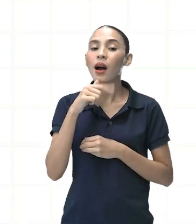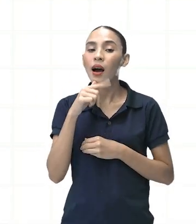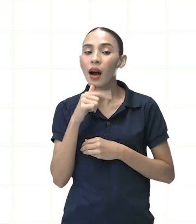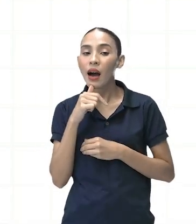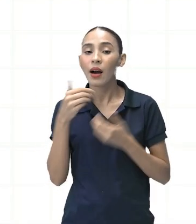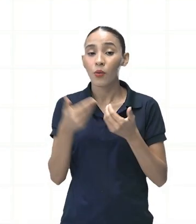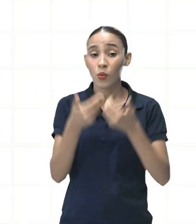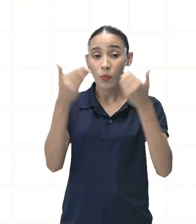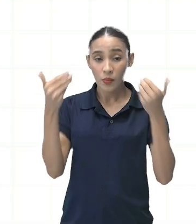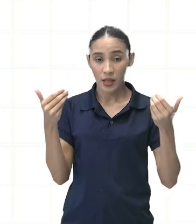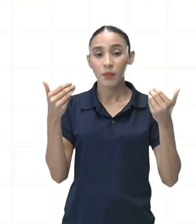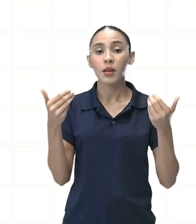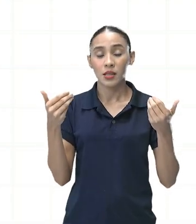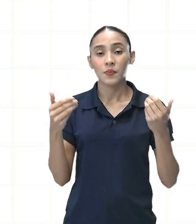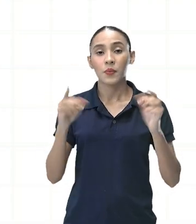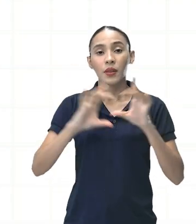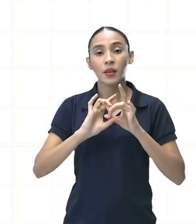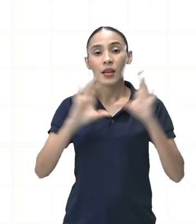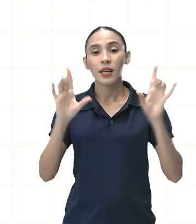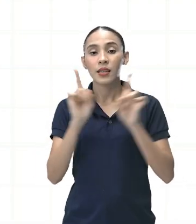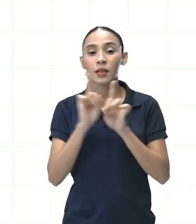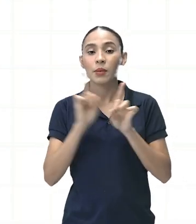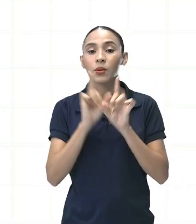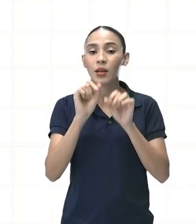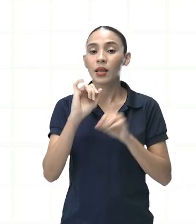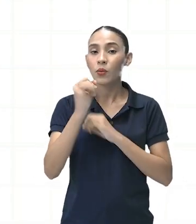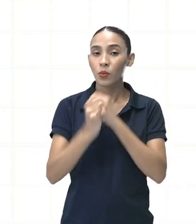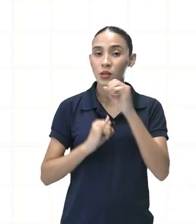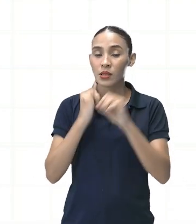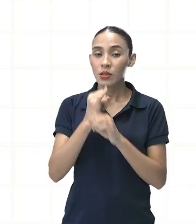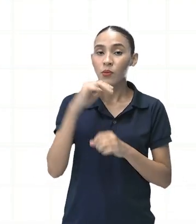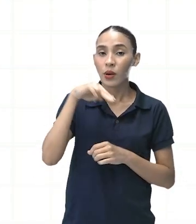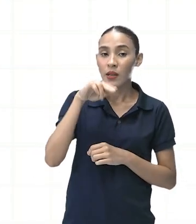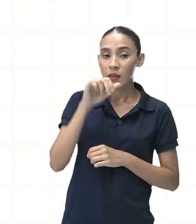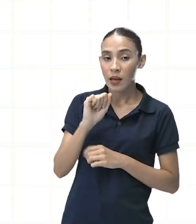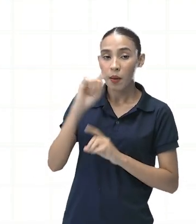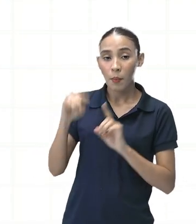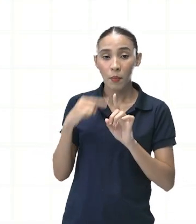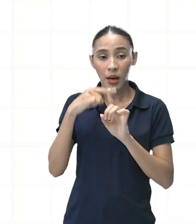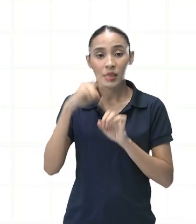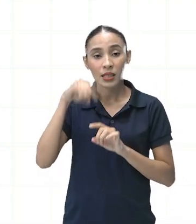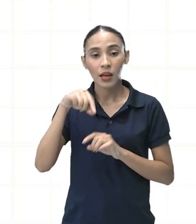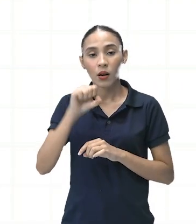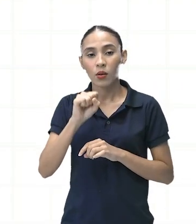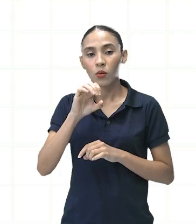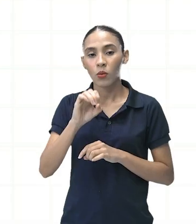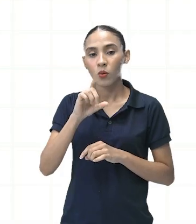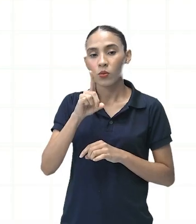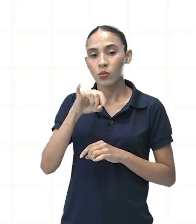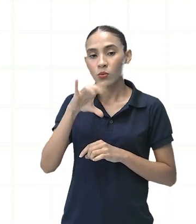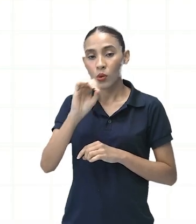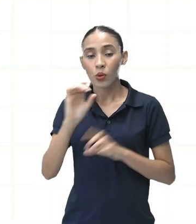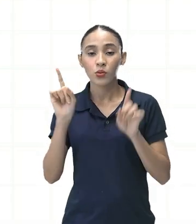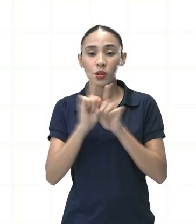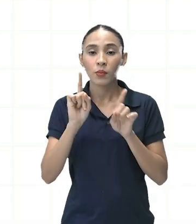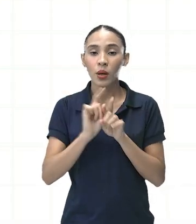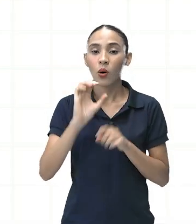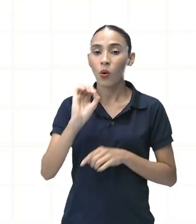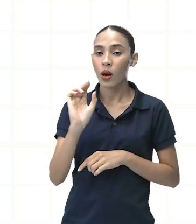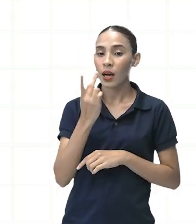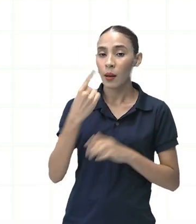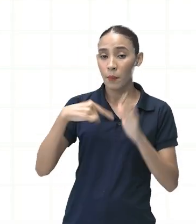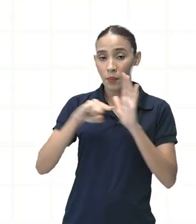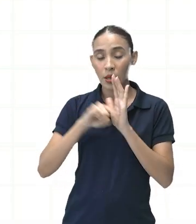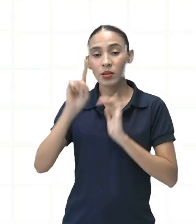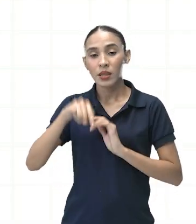se dissocia completamente, liberando os íons Na+, que é o sódio, e o OH-, que é